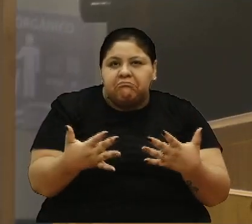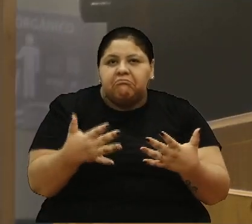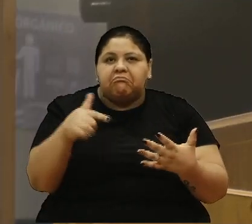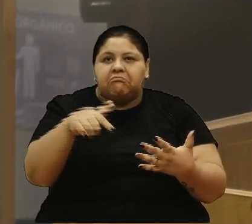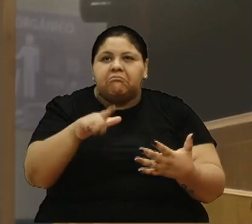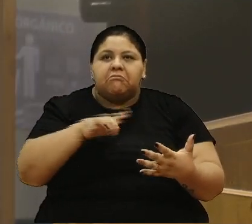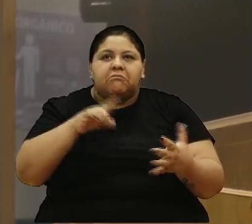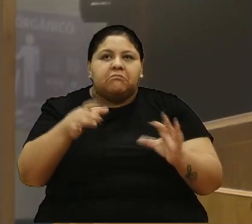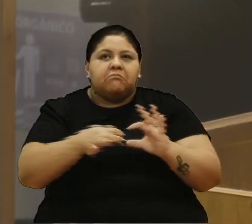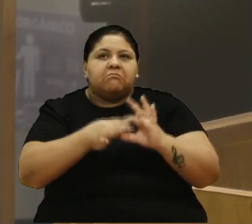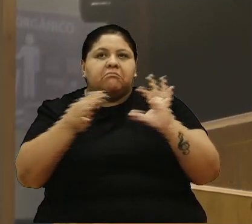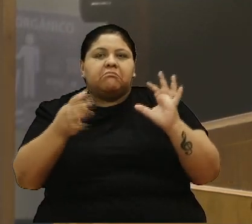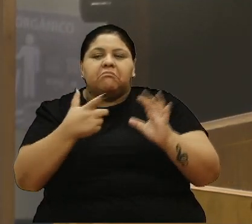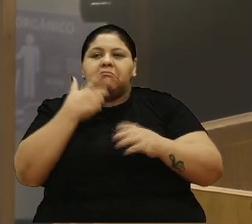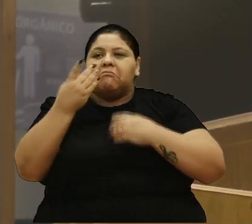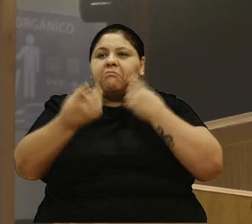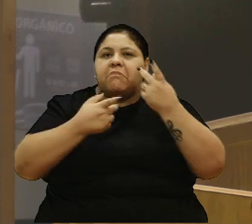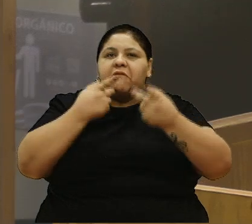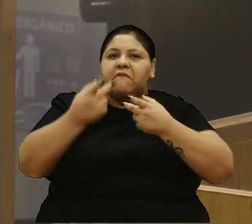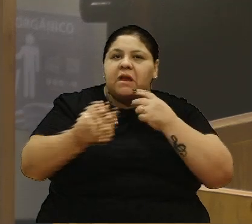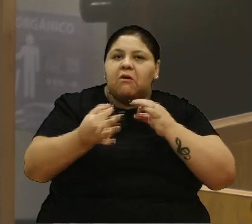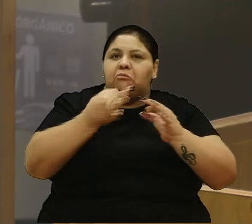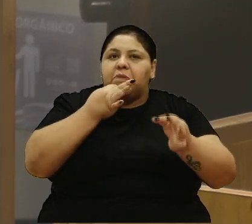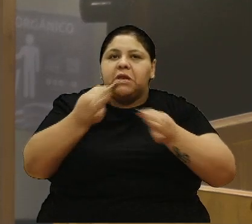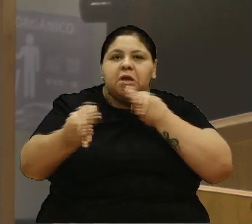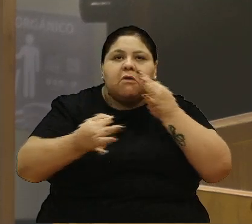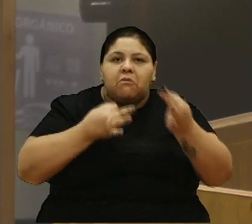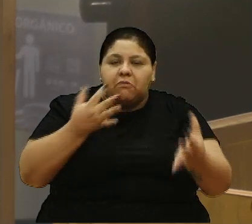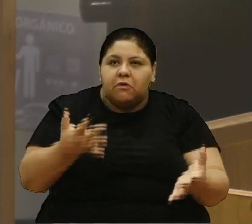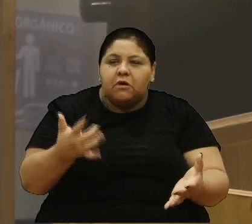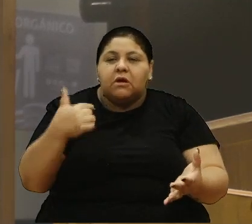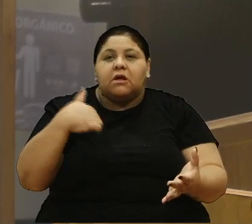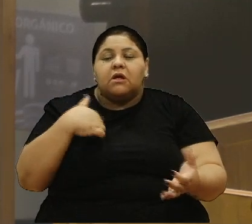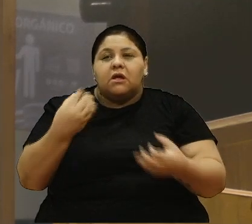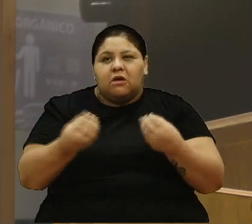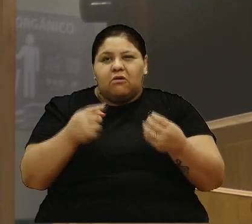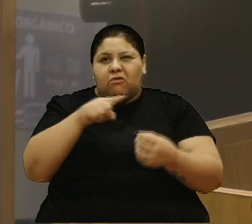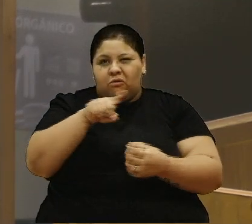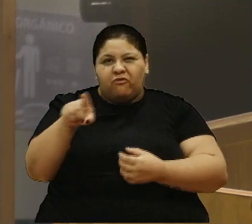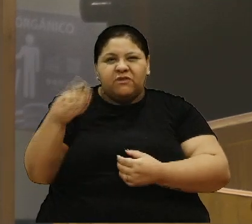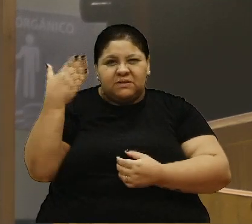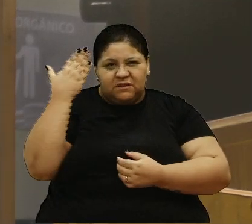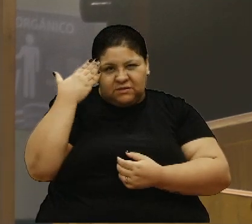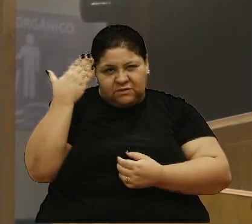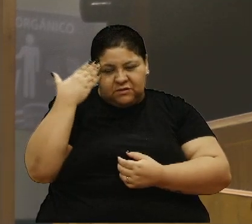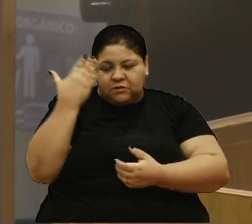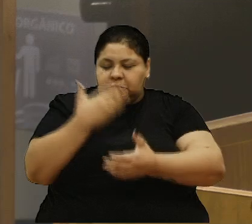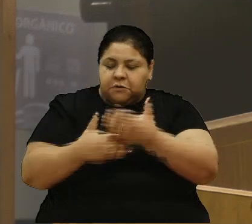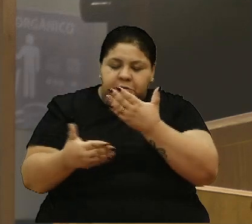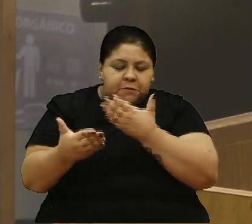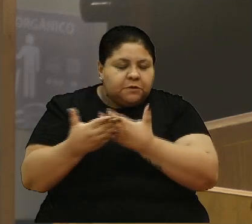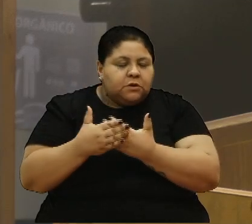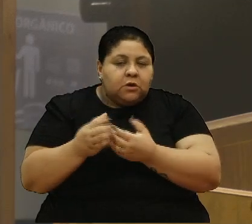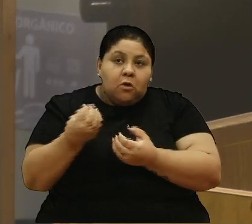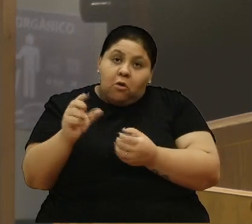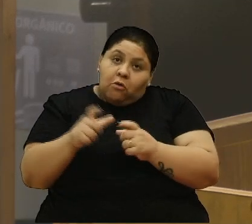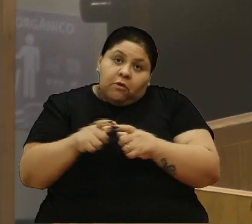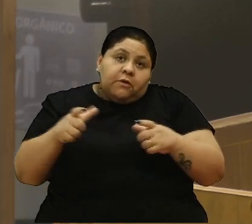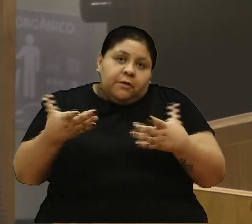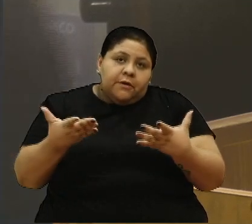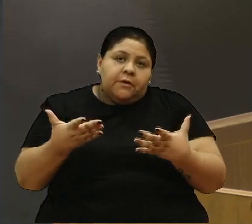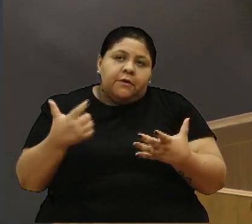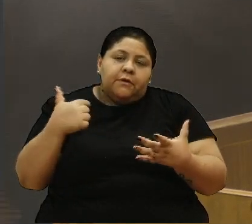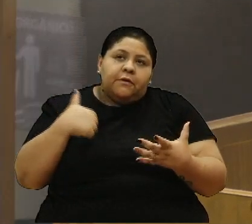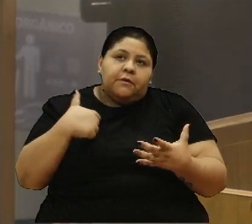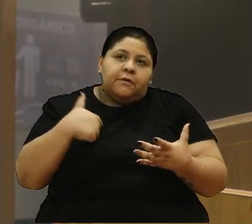temos a liberdade para expressar nossa opinião. E eu, como é de conhecimento de todos ou da maioria, o